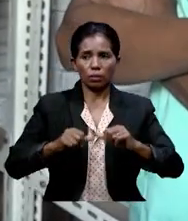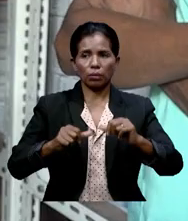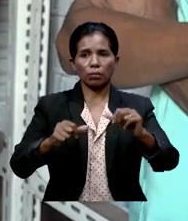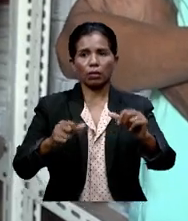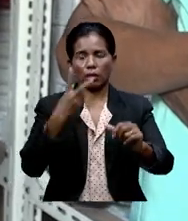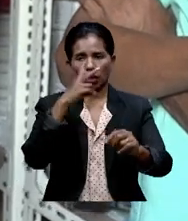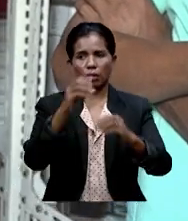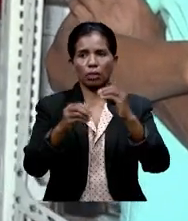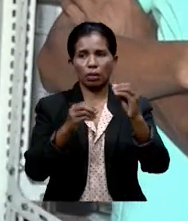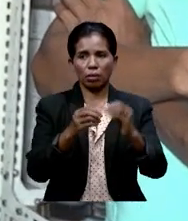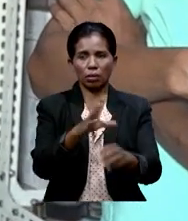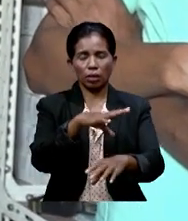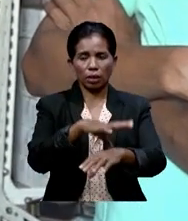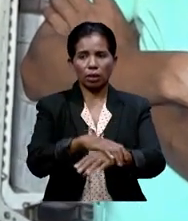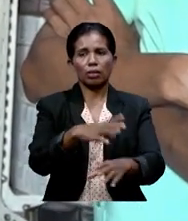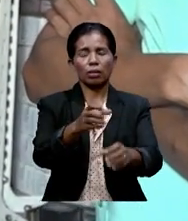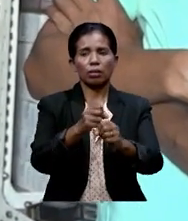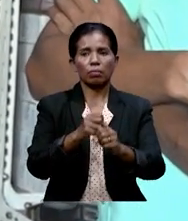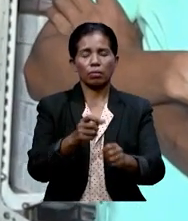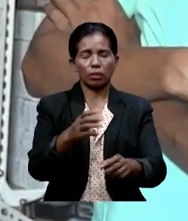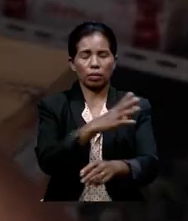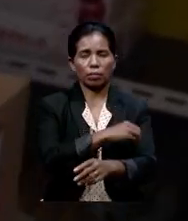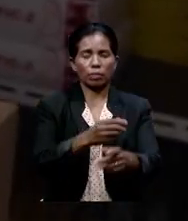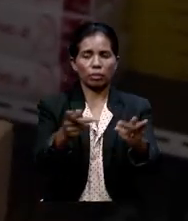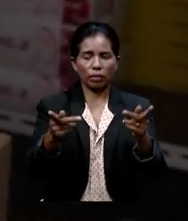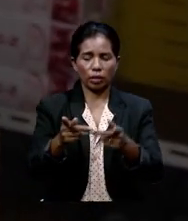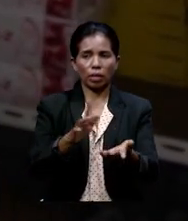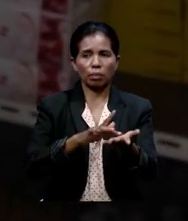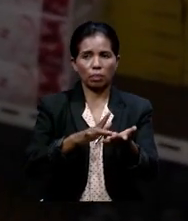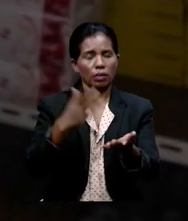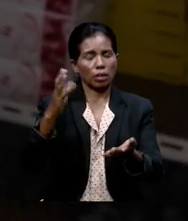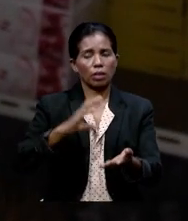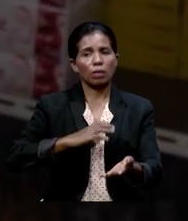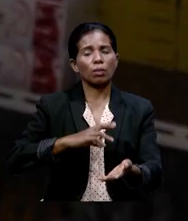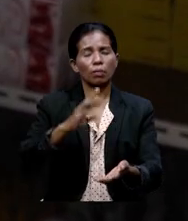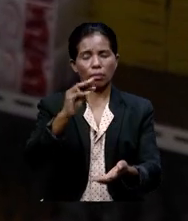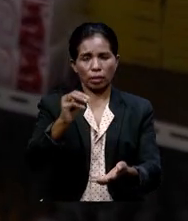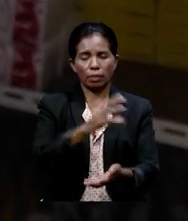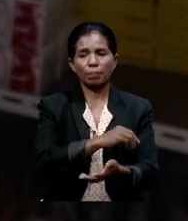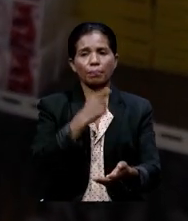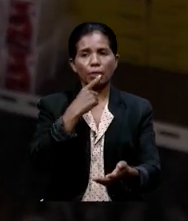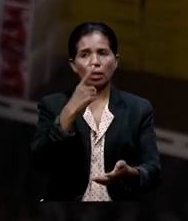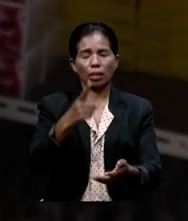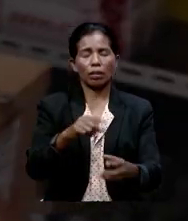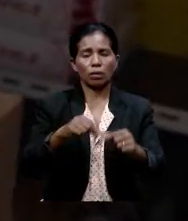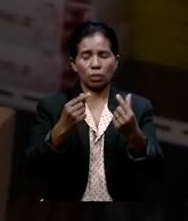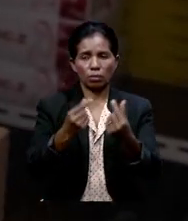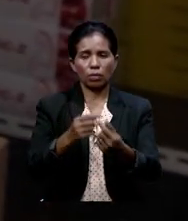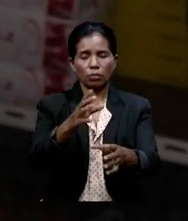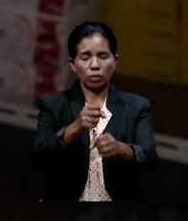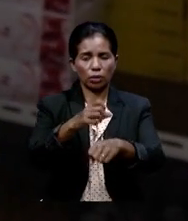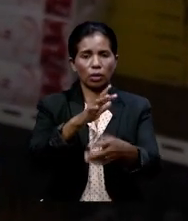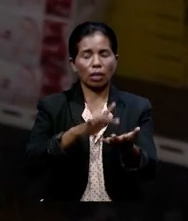busca, apreensão no detenção da farmácia Morris Fon e a Colmeira. E a busca valoram da Ruaknian, equipa seguratan ai